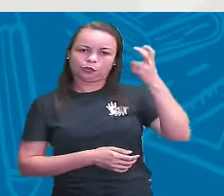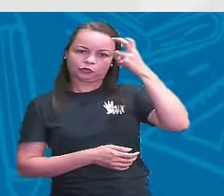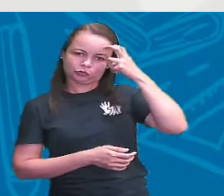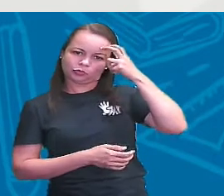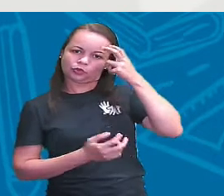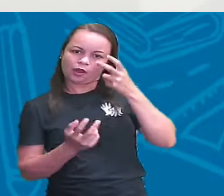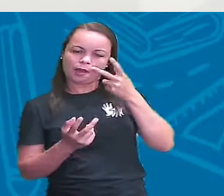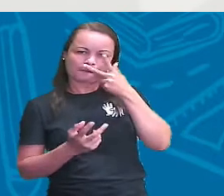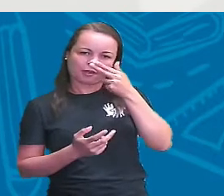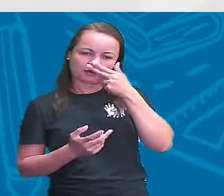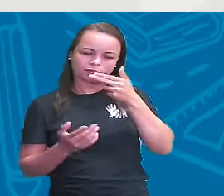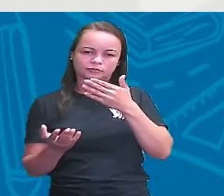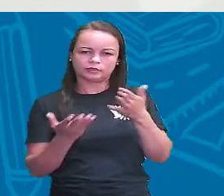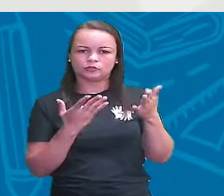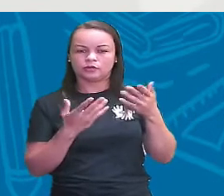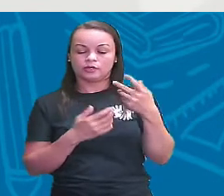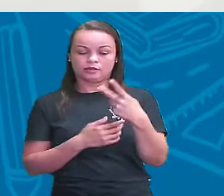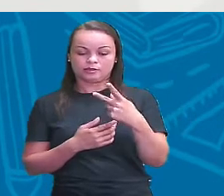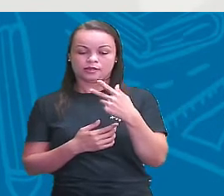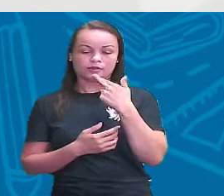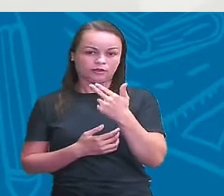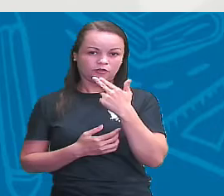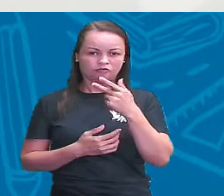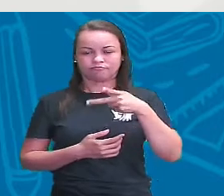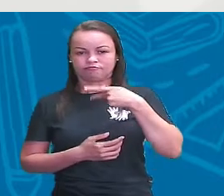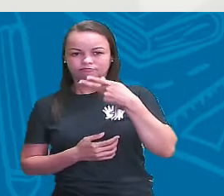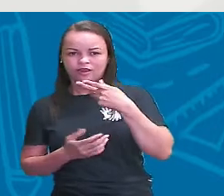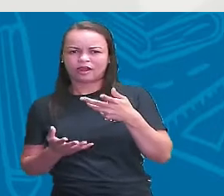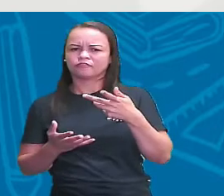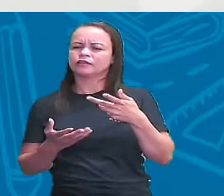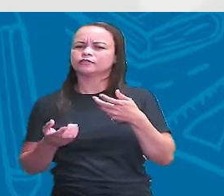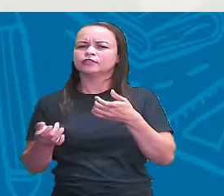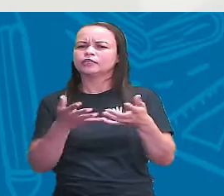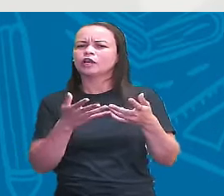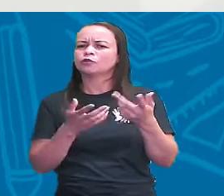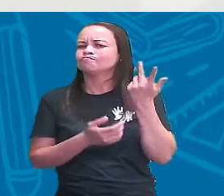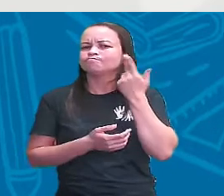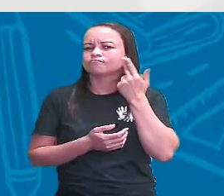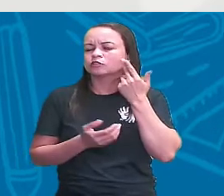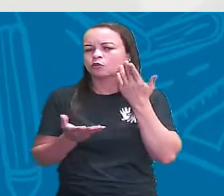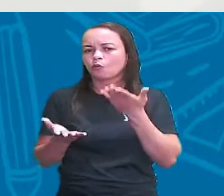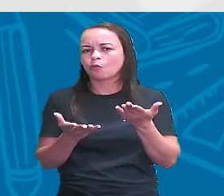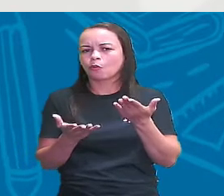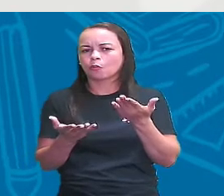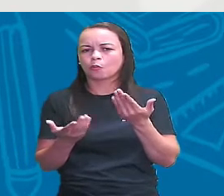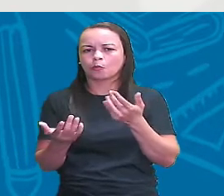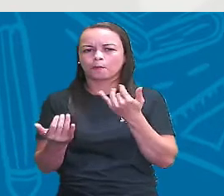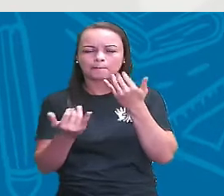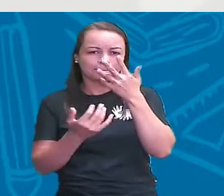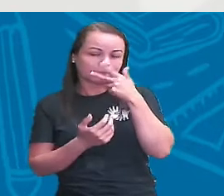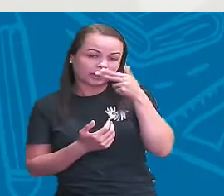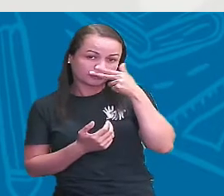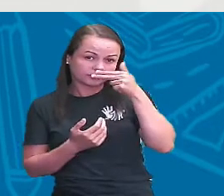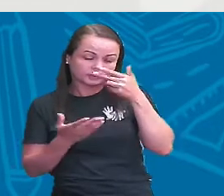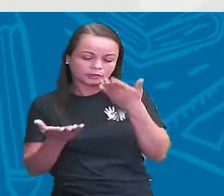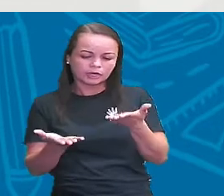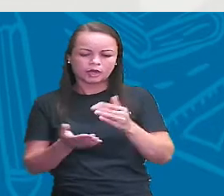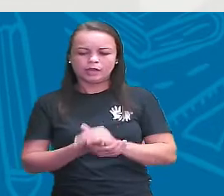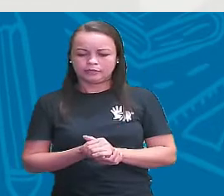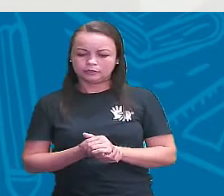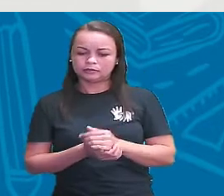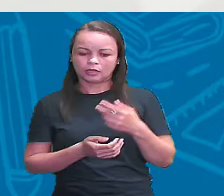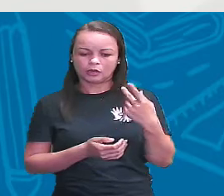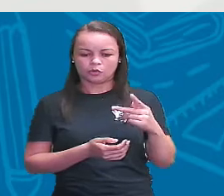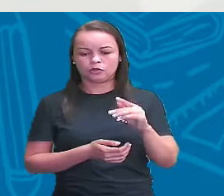que essas línguas que eles falavam tinham uma origem comum. Por isso que nós temos o banto. Inclusive, o banto tem uma influência muito